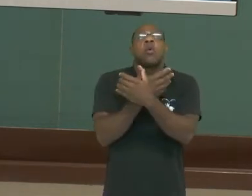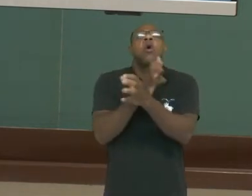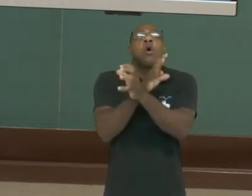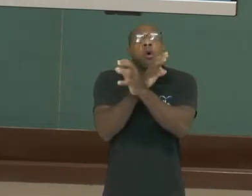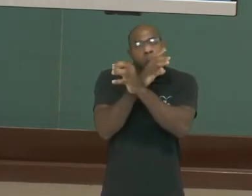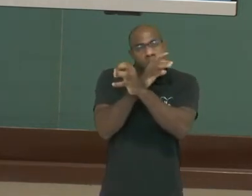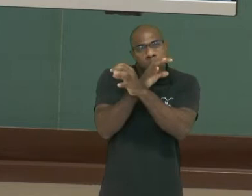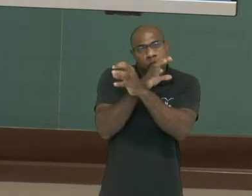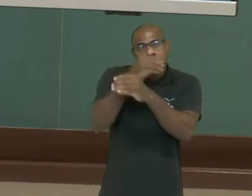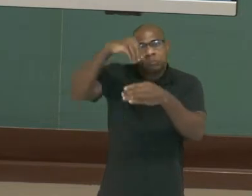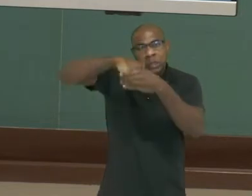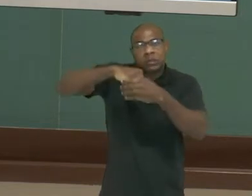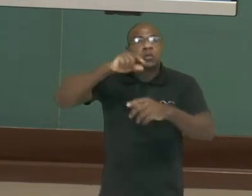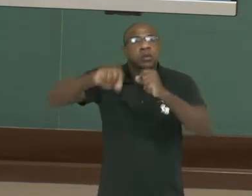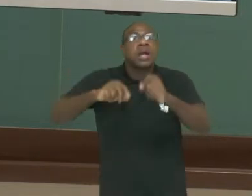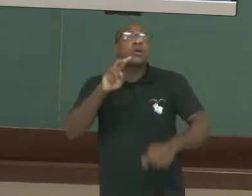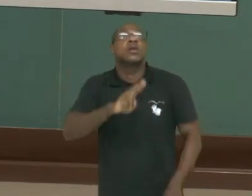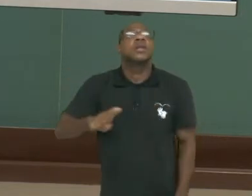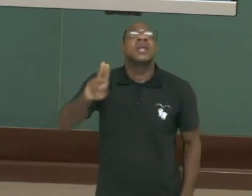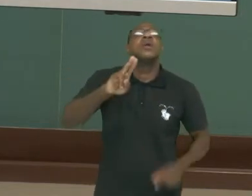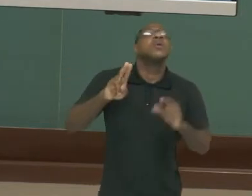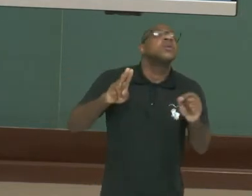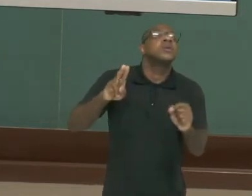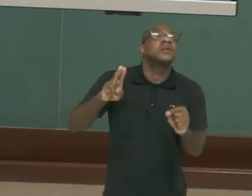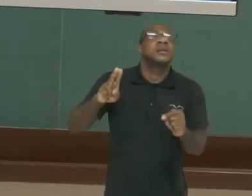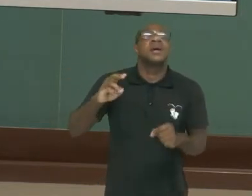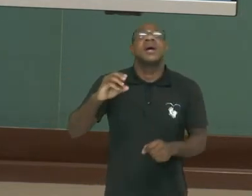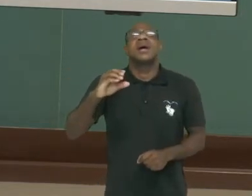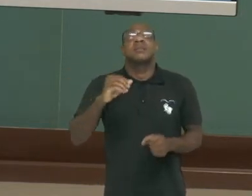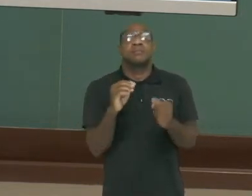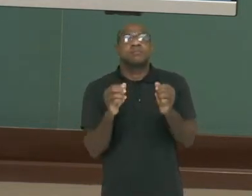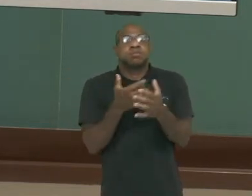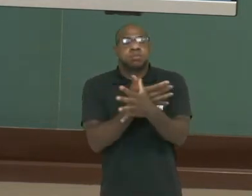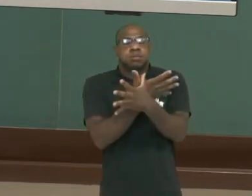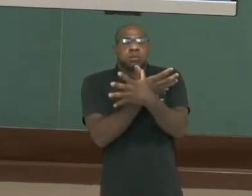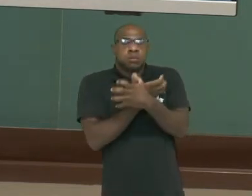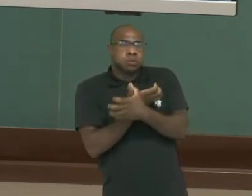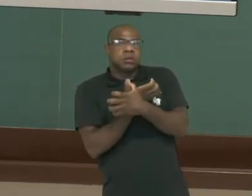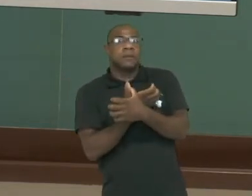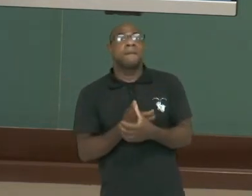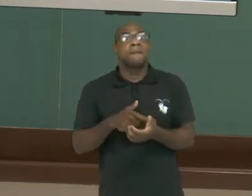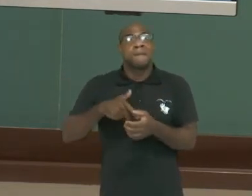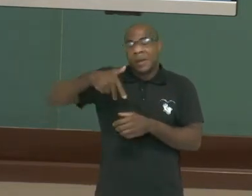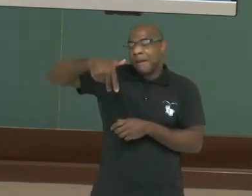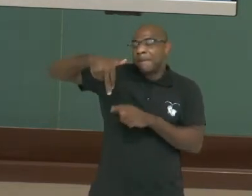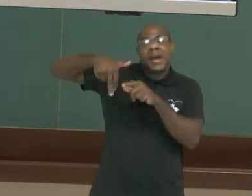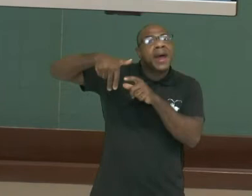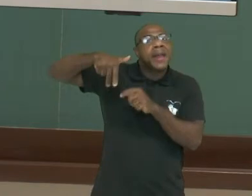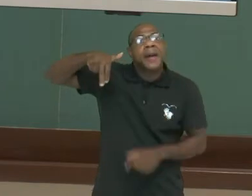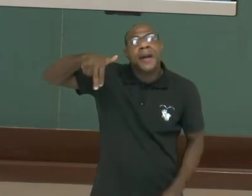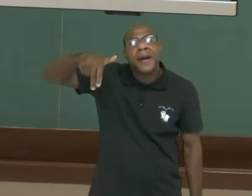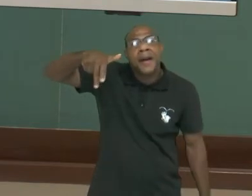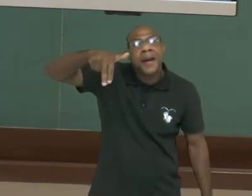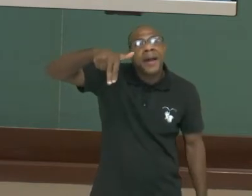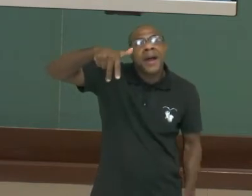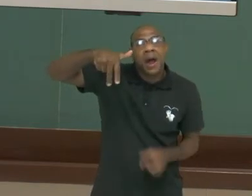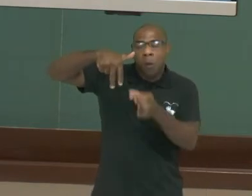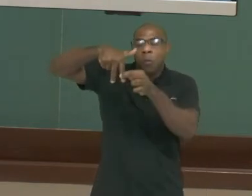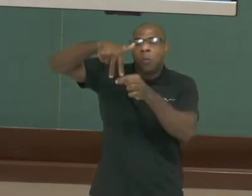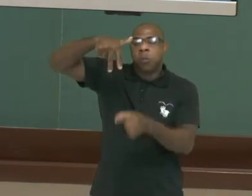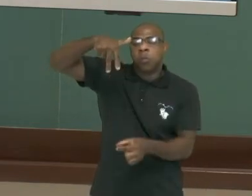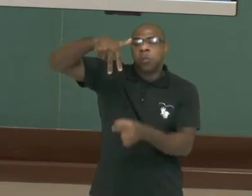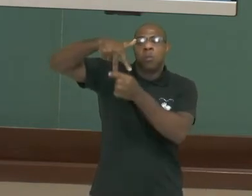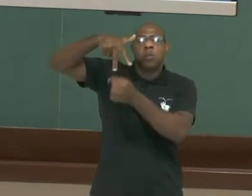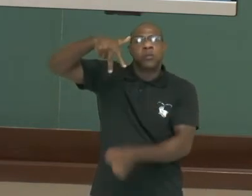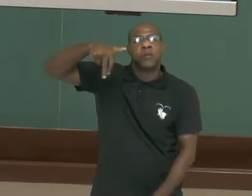principal ali, então, que é utilizado ali pelas carenatas no voo. As pernas dessas aves são longas, o que